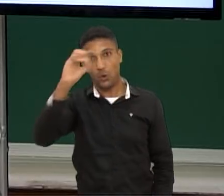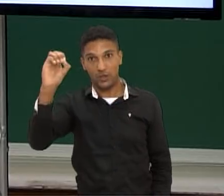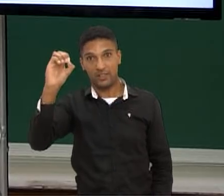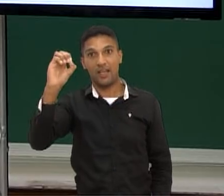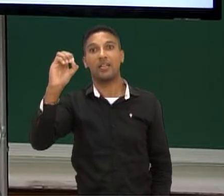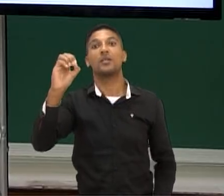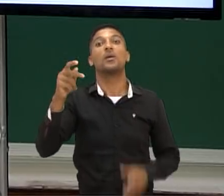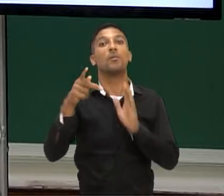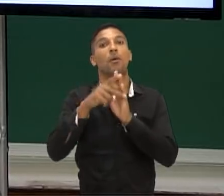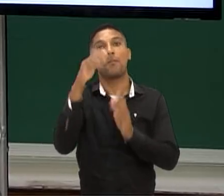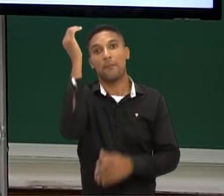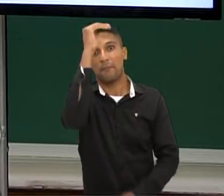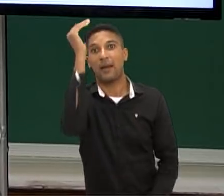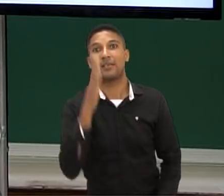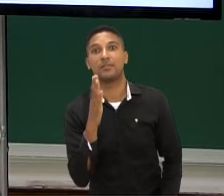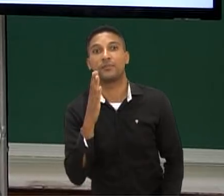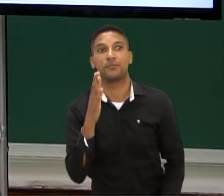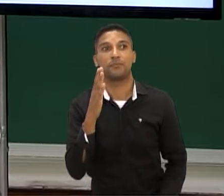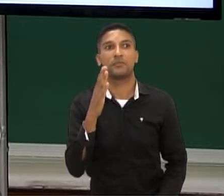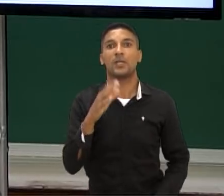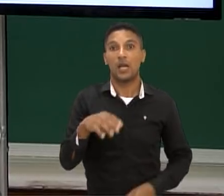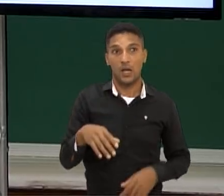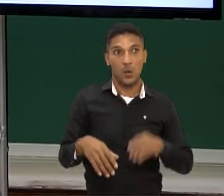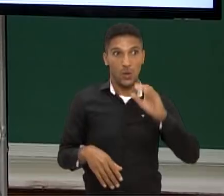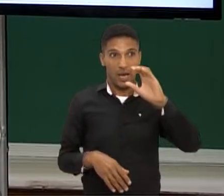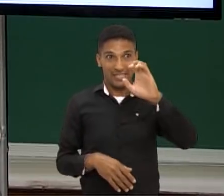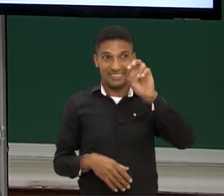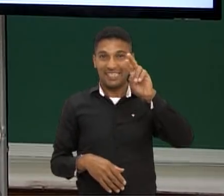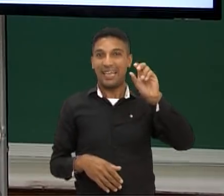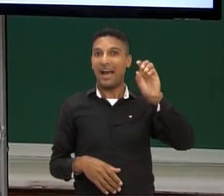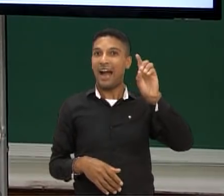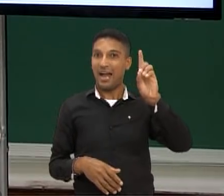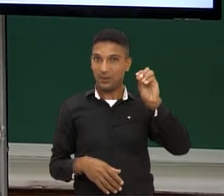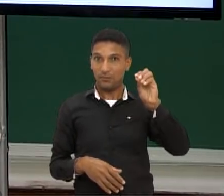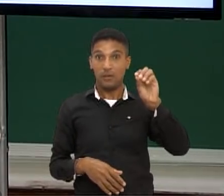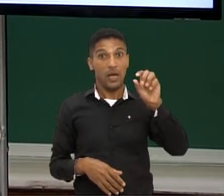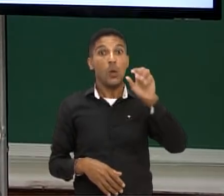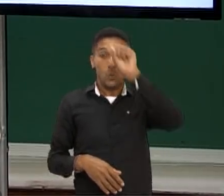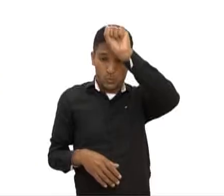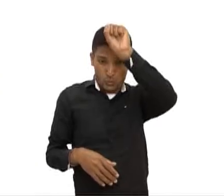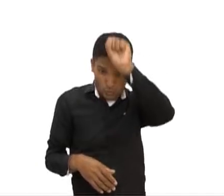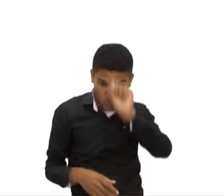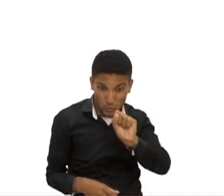na região sul. Esse é fácil, não esquece nunca mais.